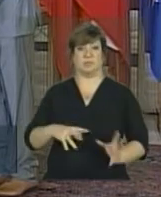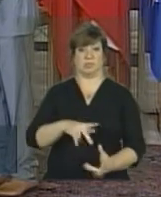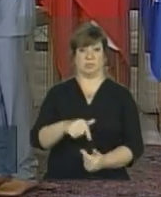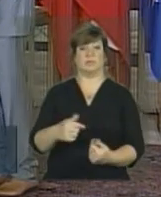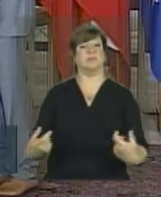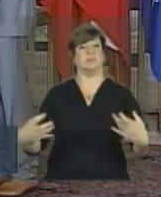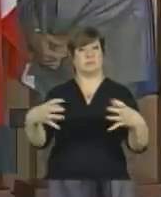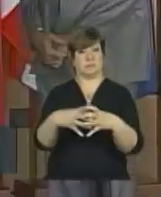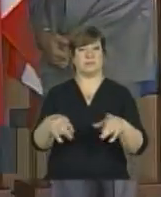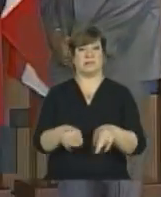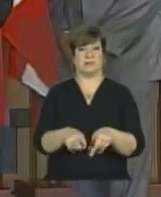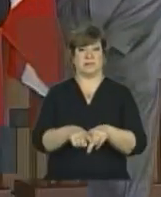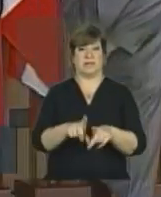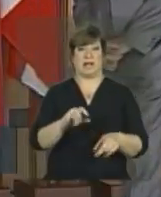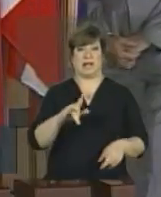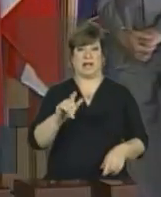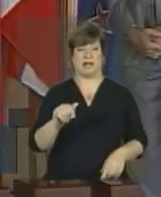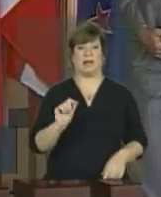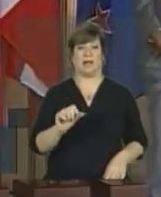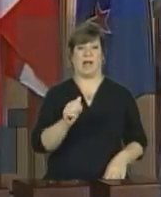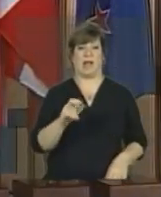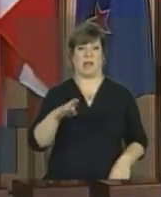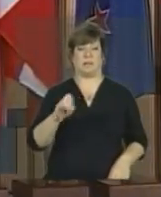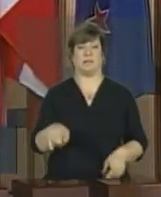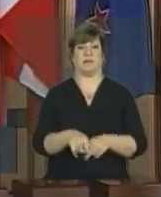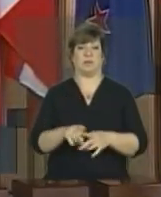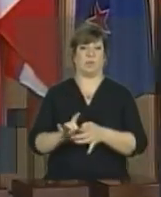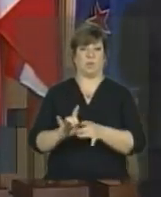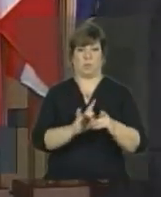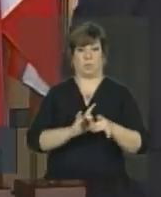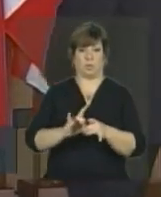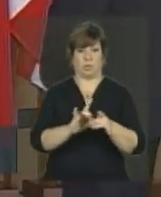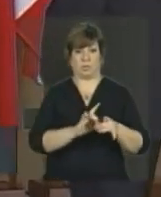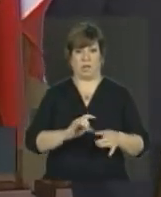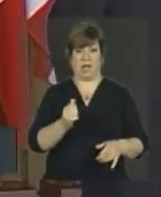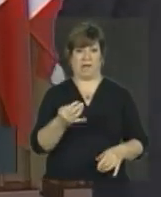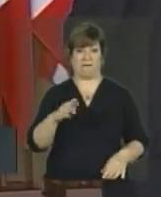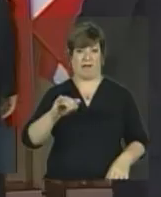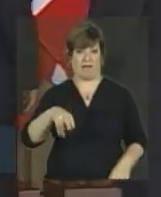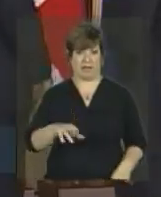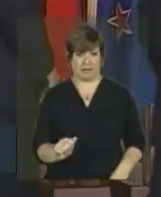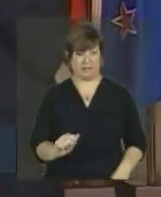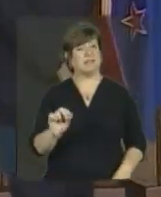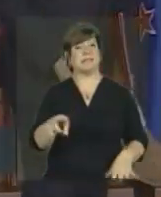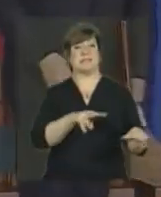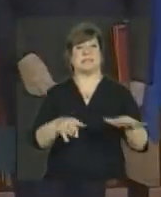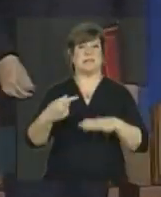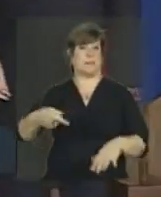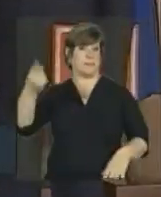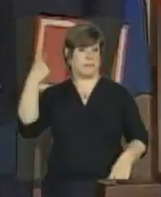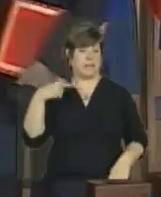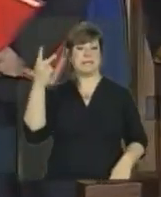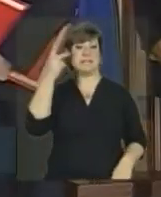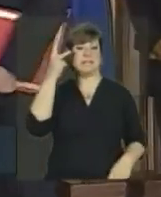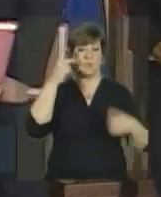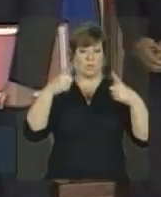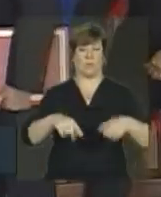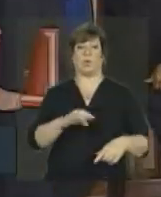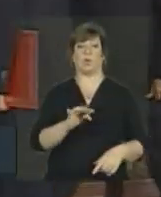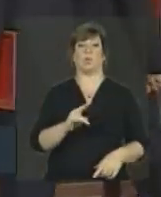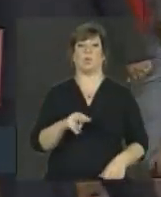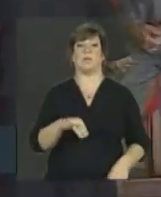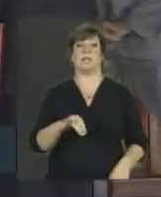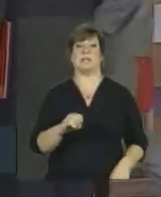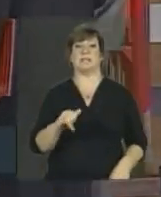por exemplo, da Liga Árabe, da União Africana. Na semana passada, em São Paulo, a Tunísia